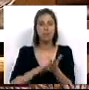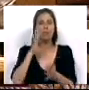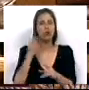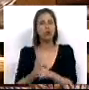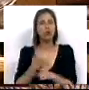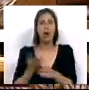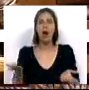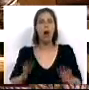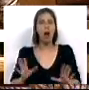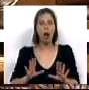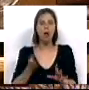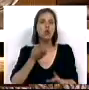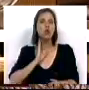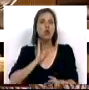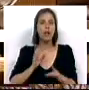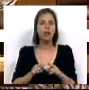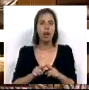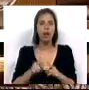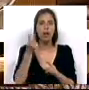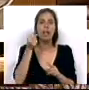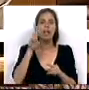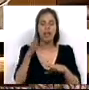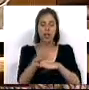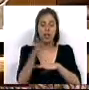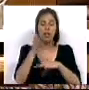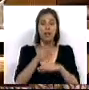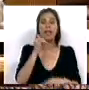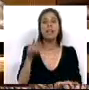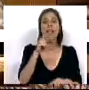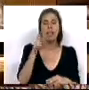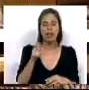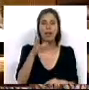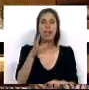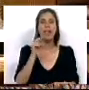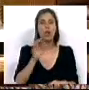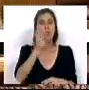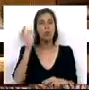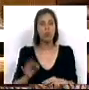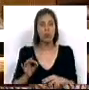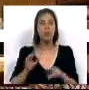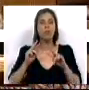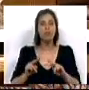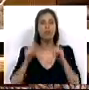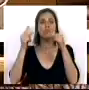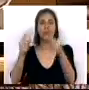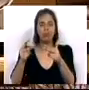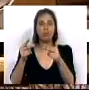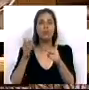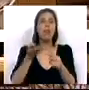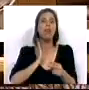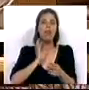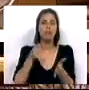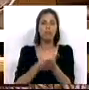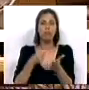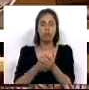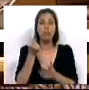restauração deixariam de se sujeitar à taxa intermédia do IVA de 13% para passarem a ficar